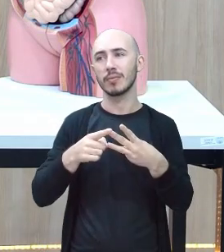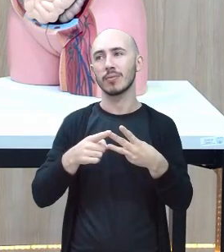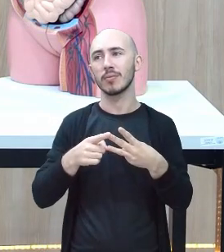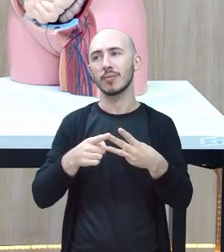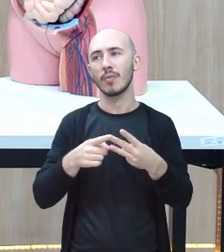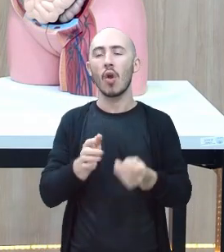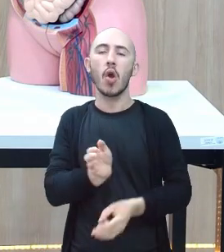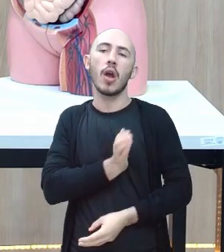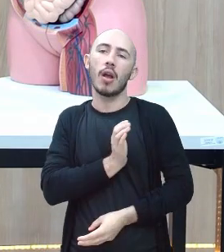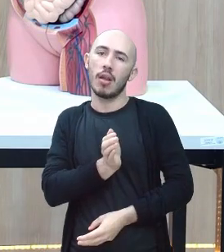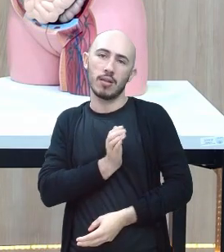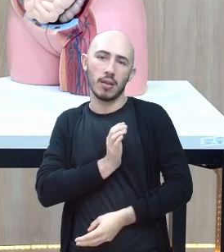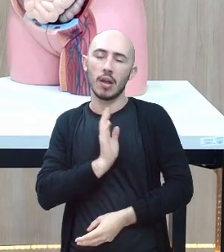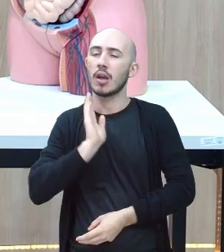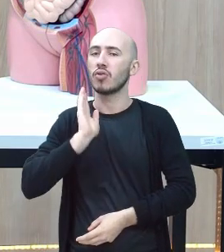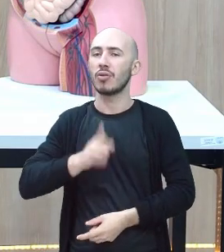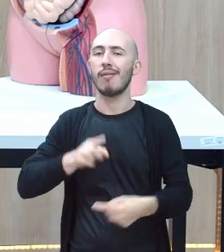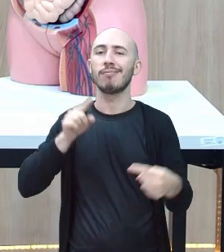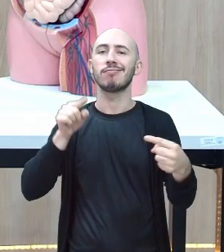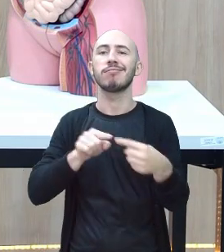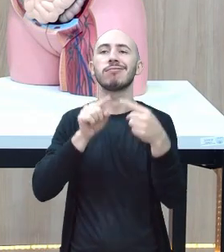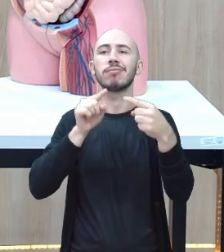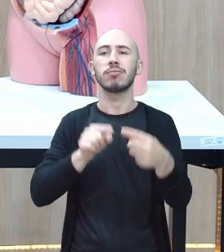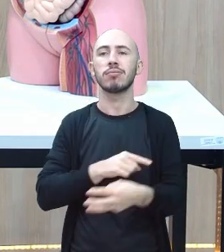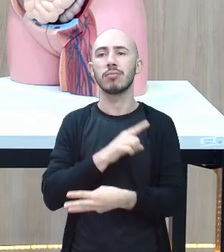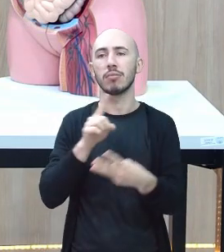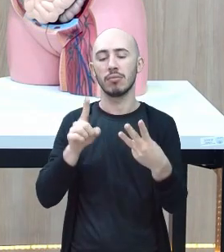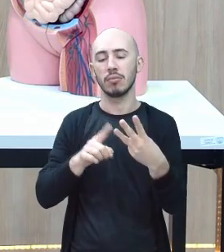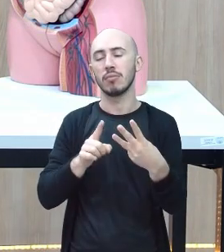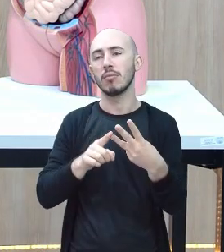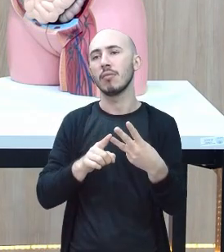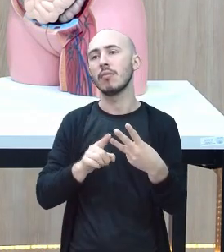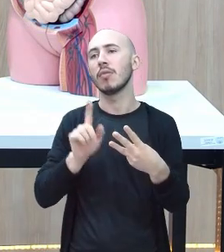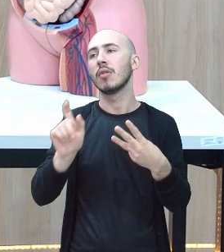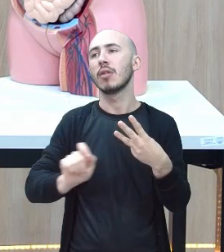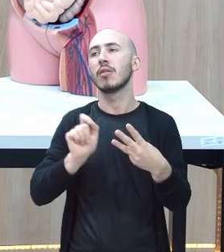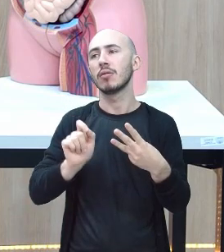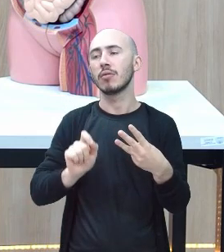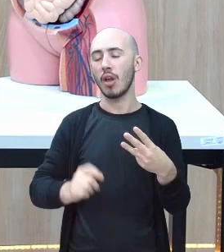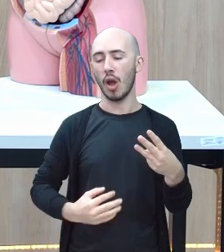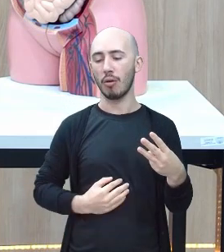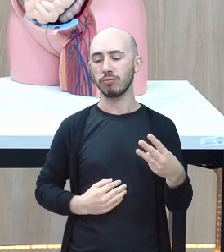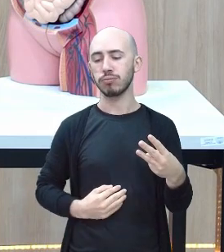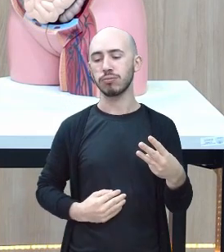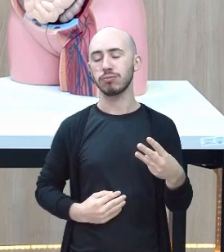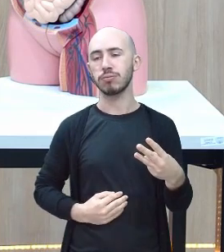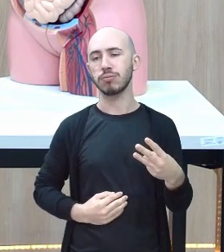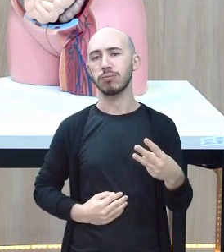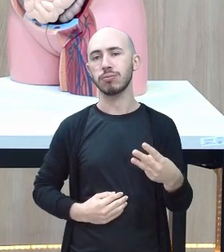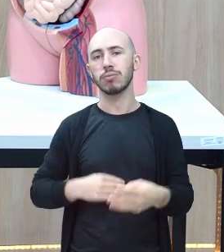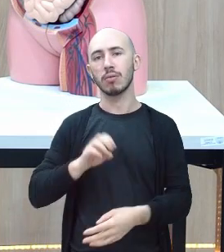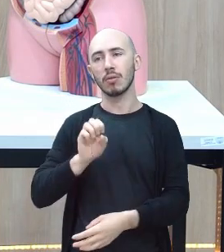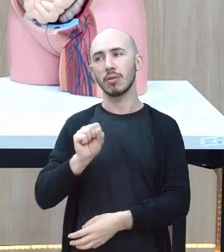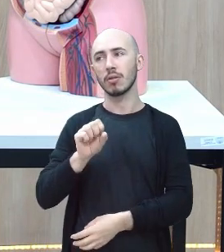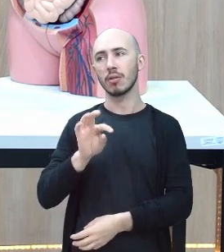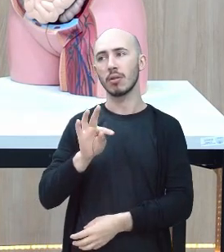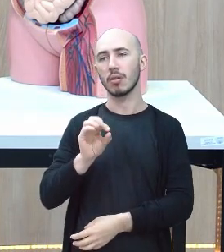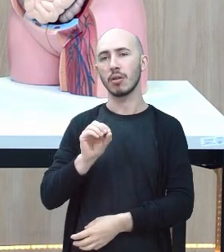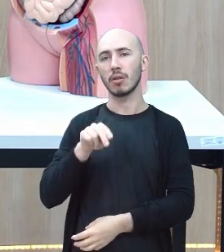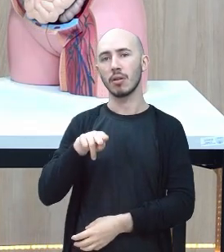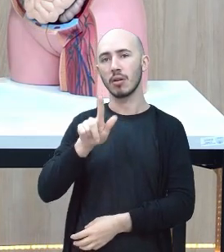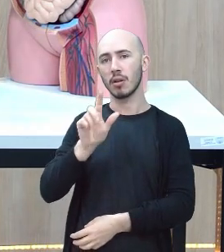estriado cardíaco, pense no coração. E o não estriado, lembre-se que ele está no estômago, que